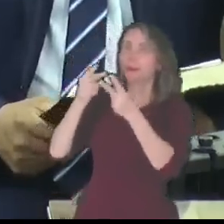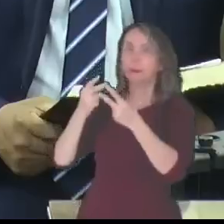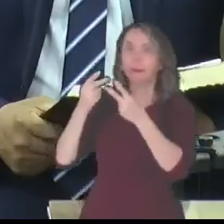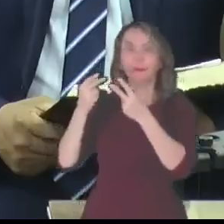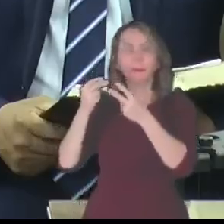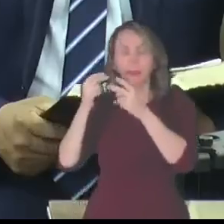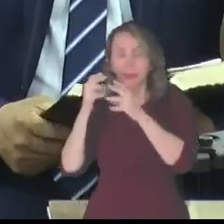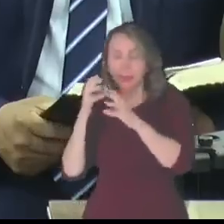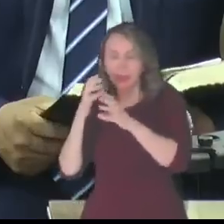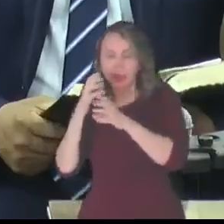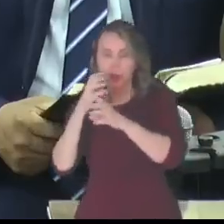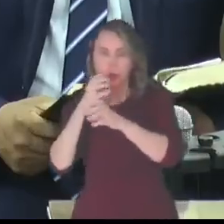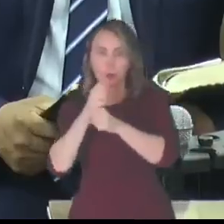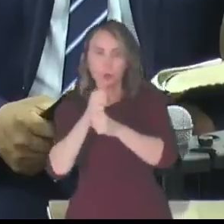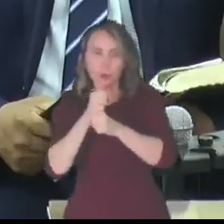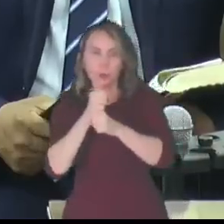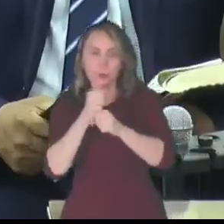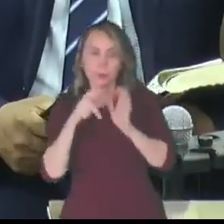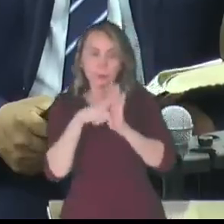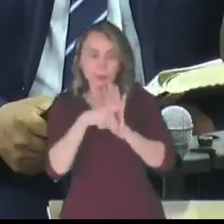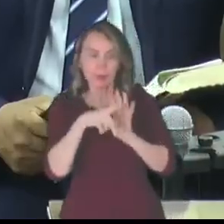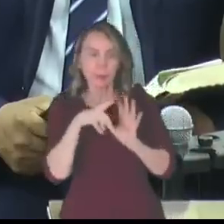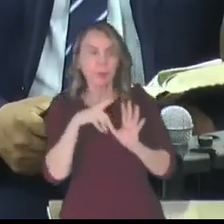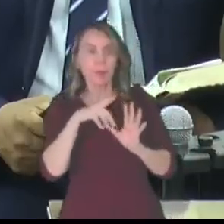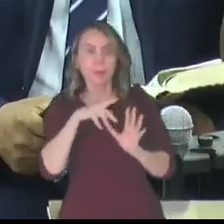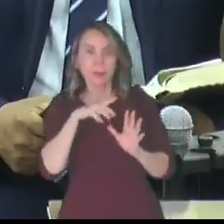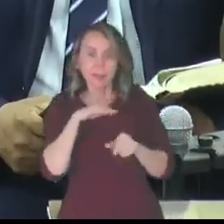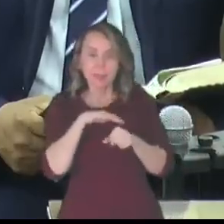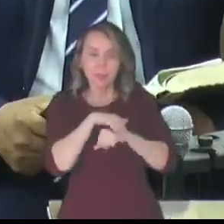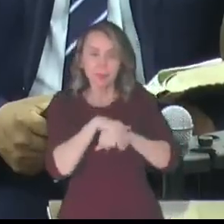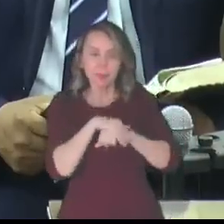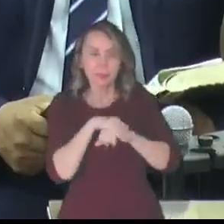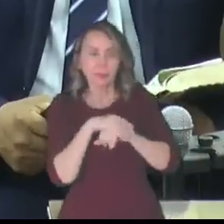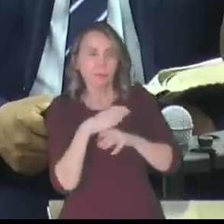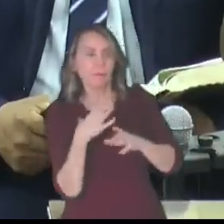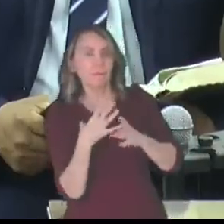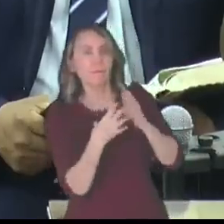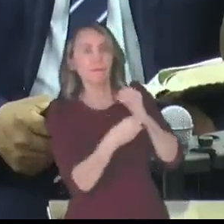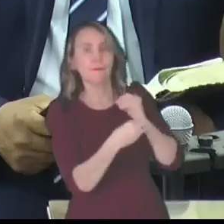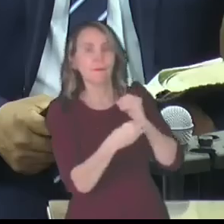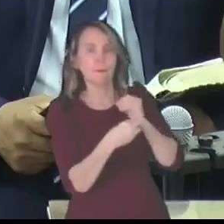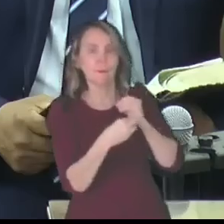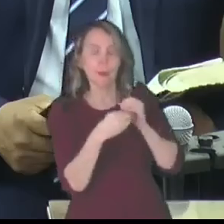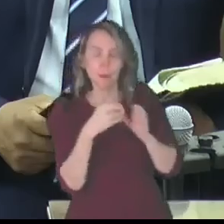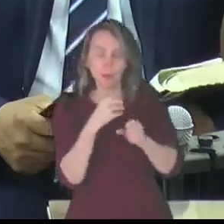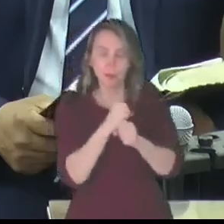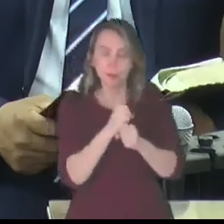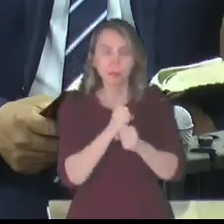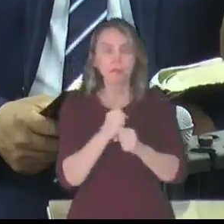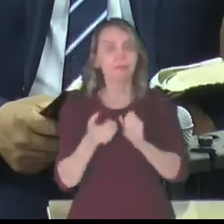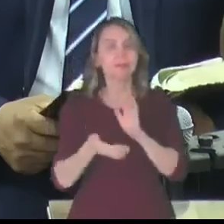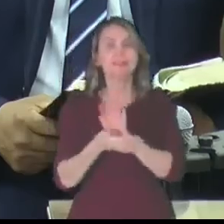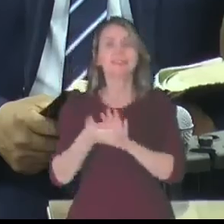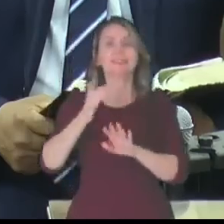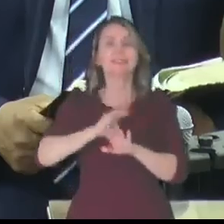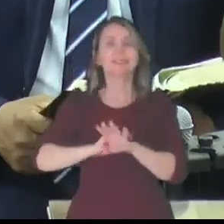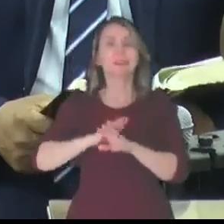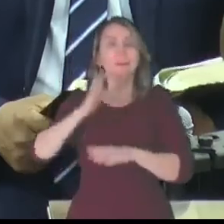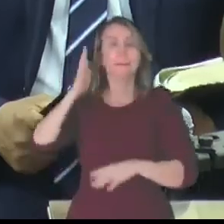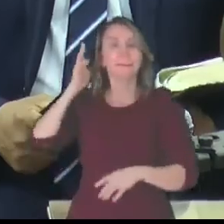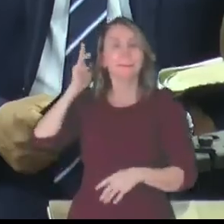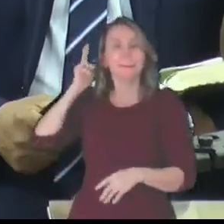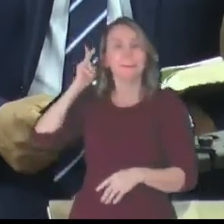as sombras da noite quer dizer de madrugada de madrugada isso é